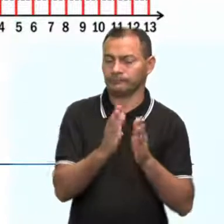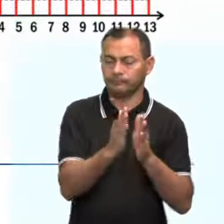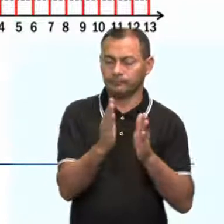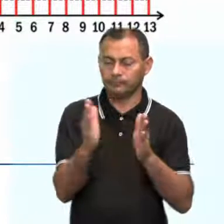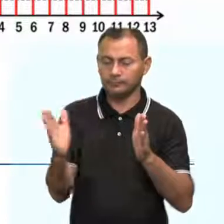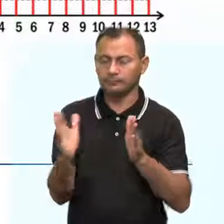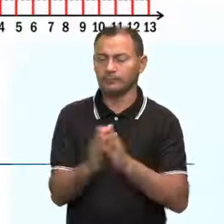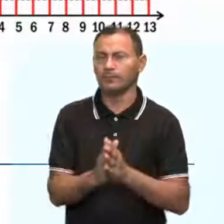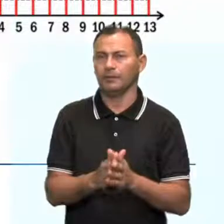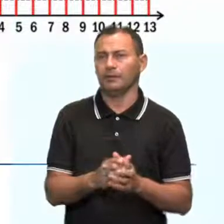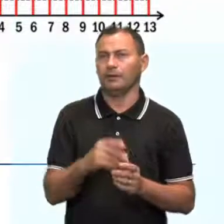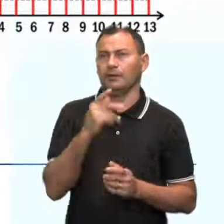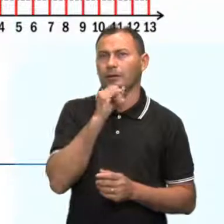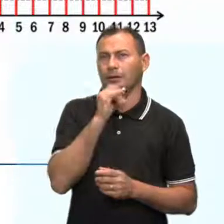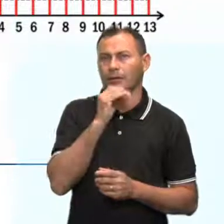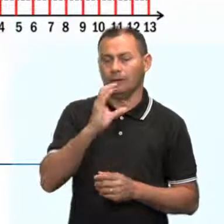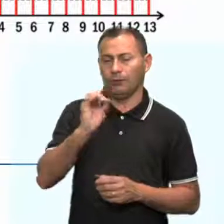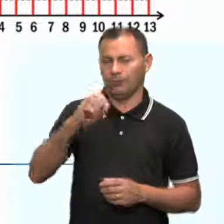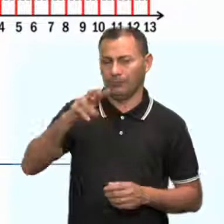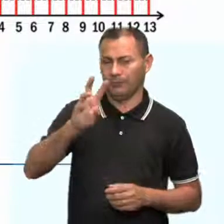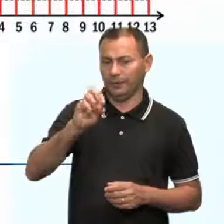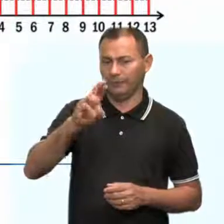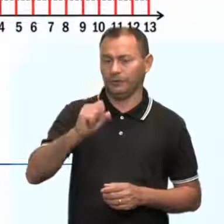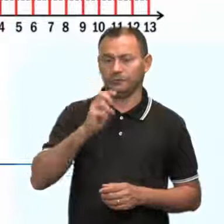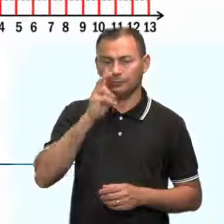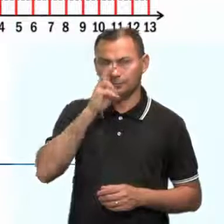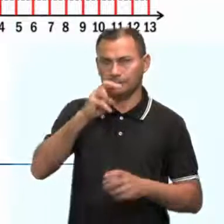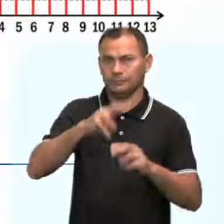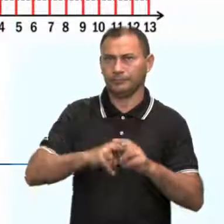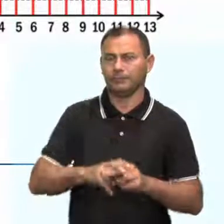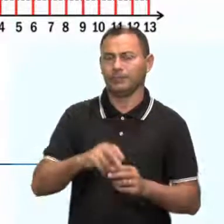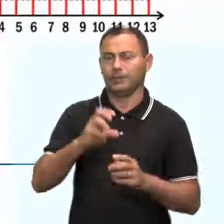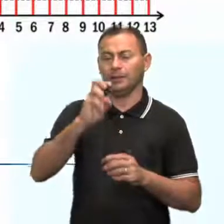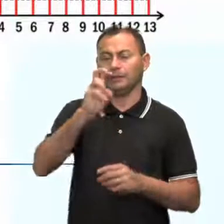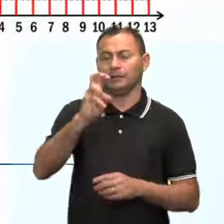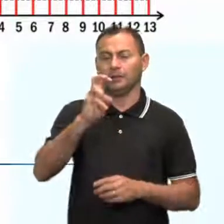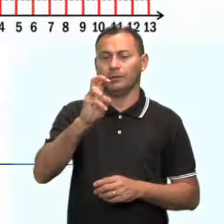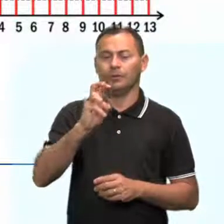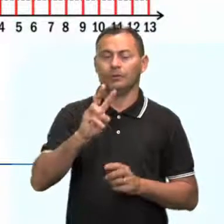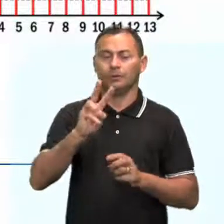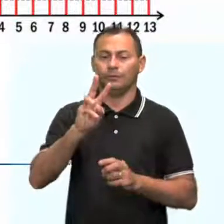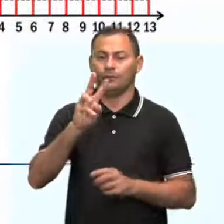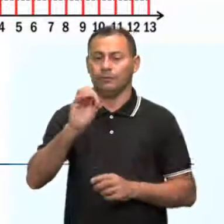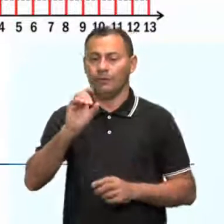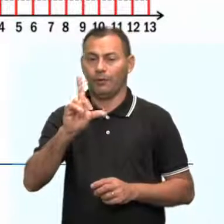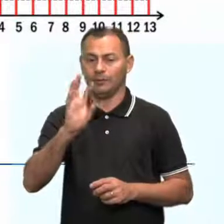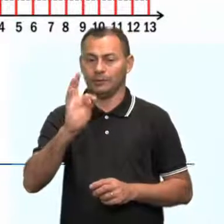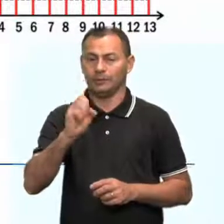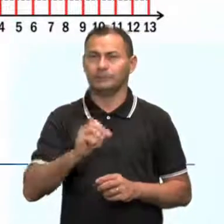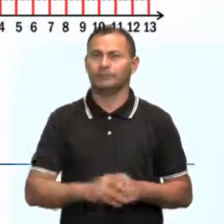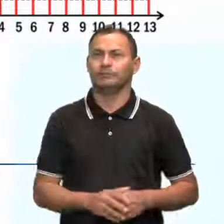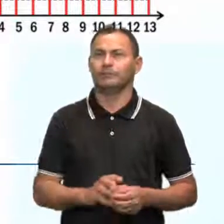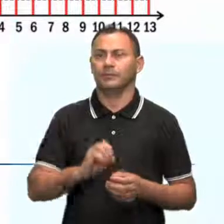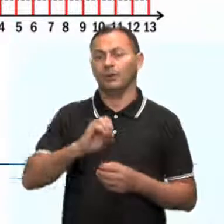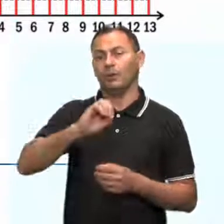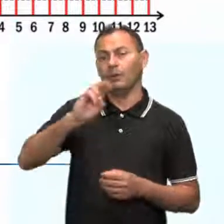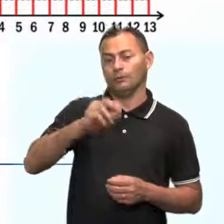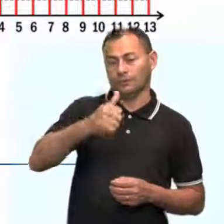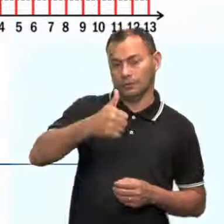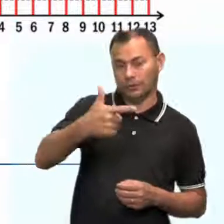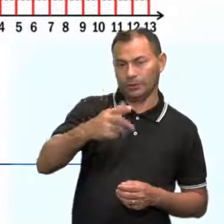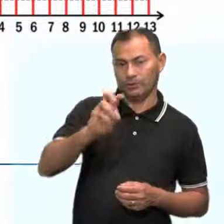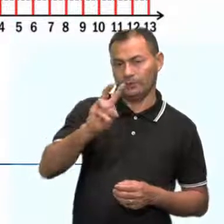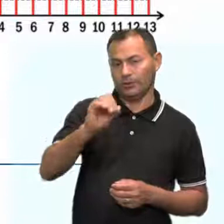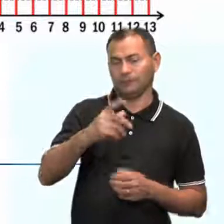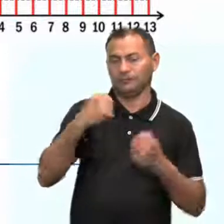de tensão. Digamos que seu conversor é alimentado ali com 5 volts. 5 volts ou 12 volts.